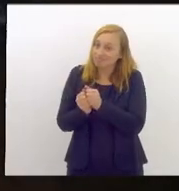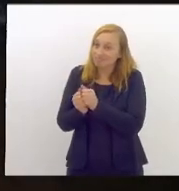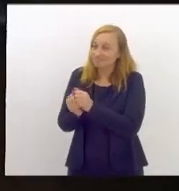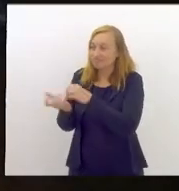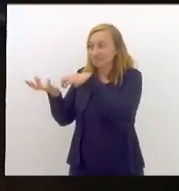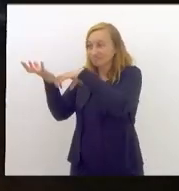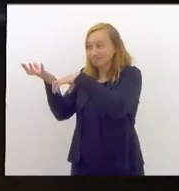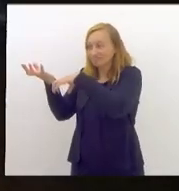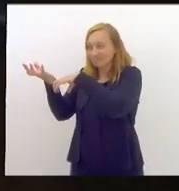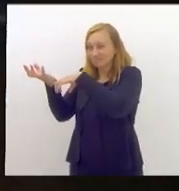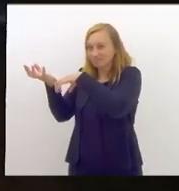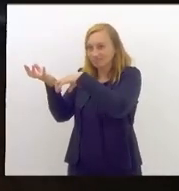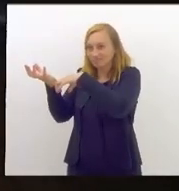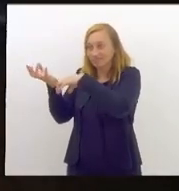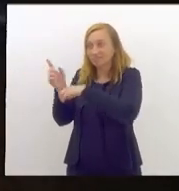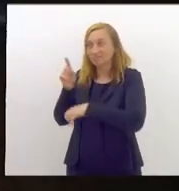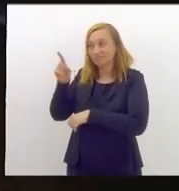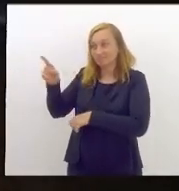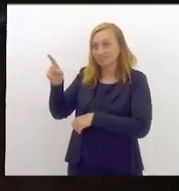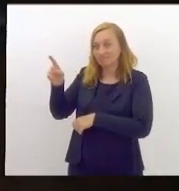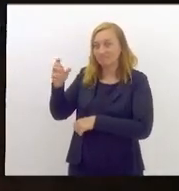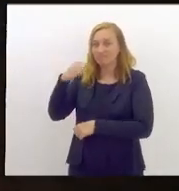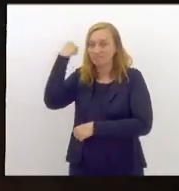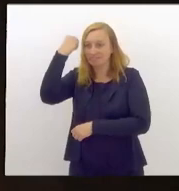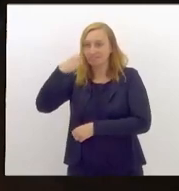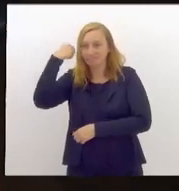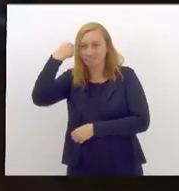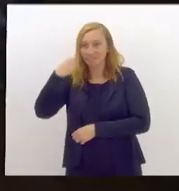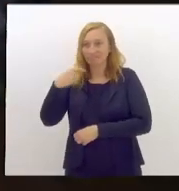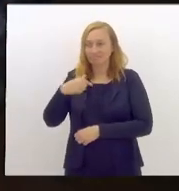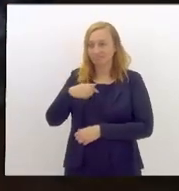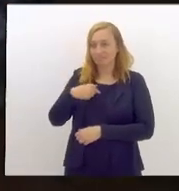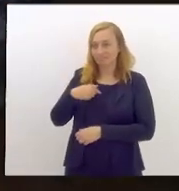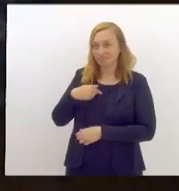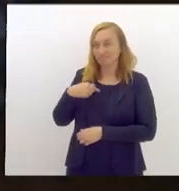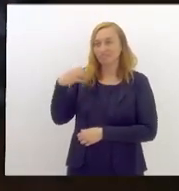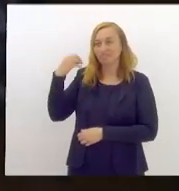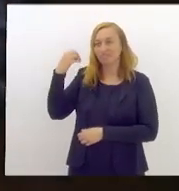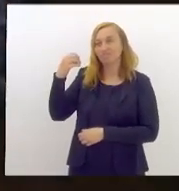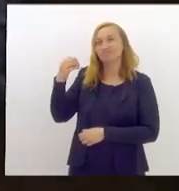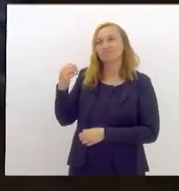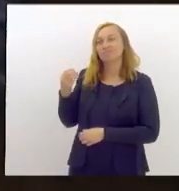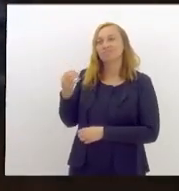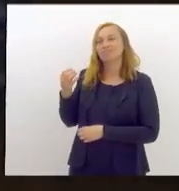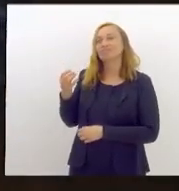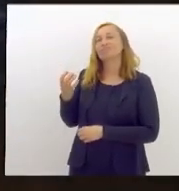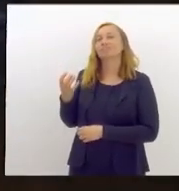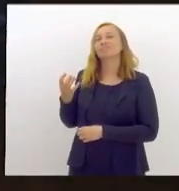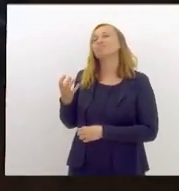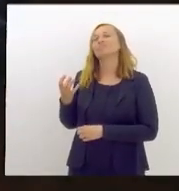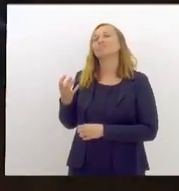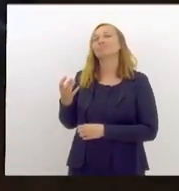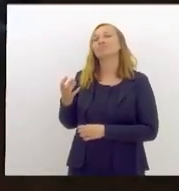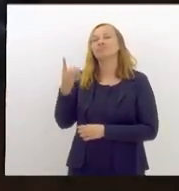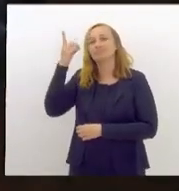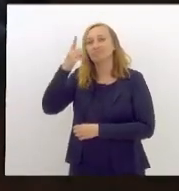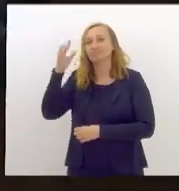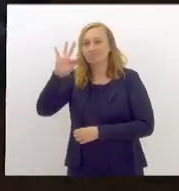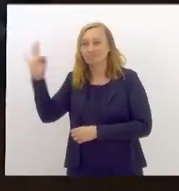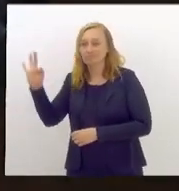Nacional você no Senado e eu na Câmara Federal para defender o Brasil